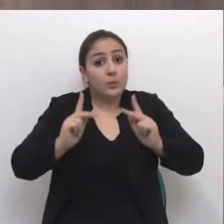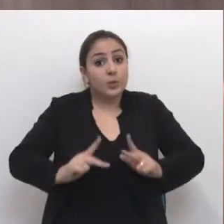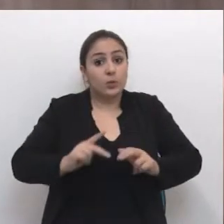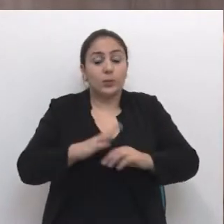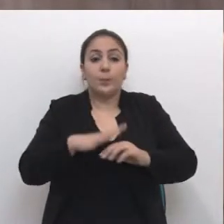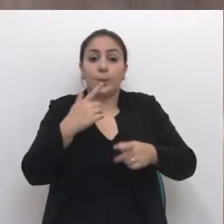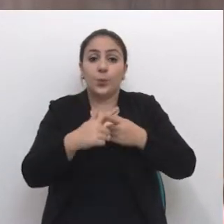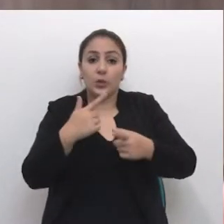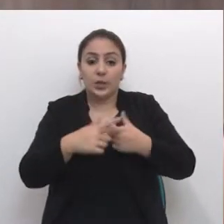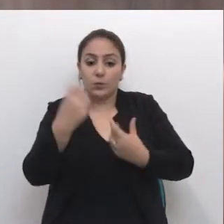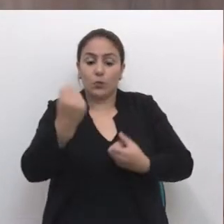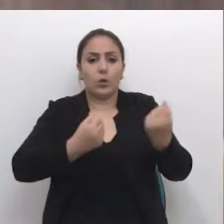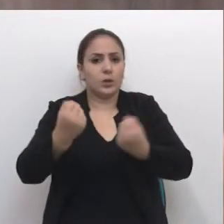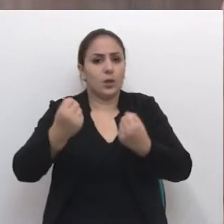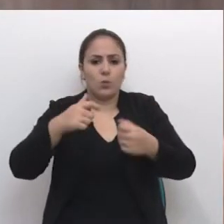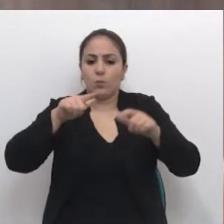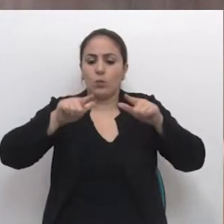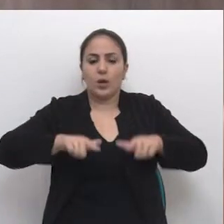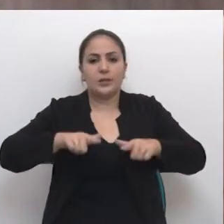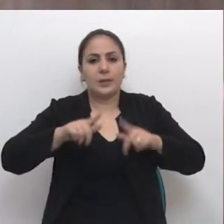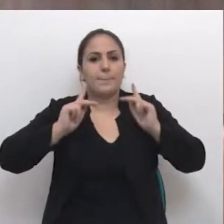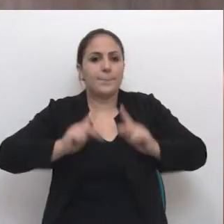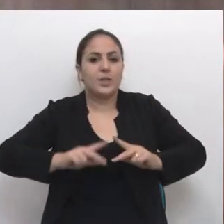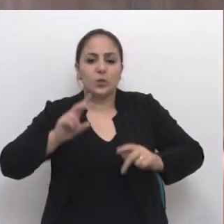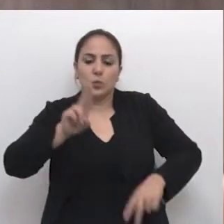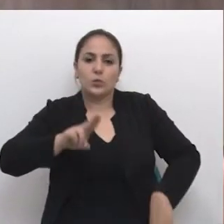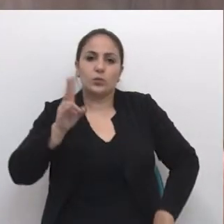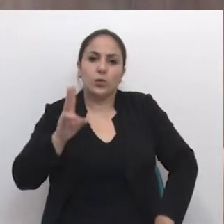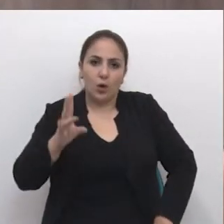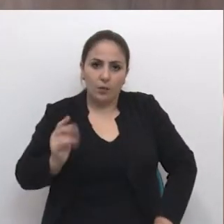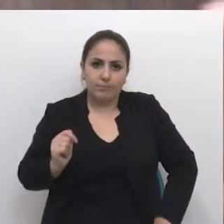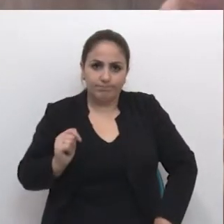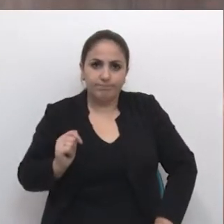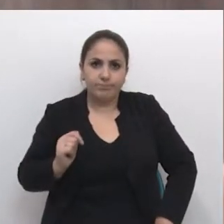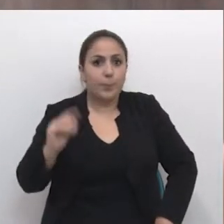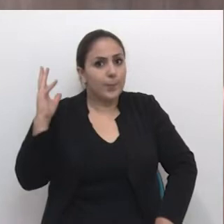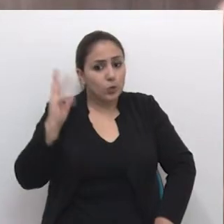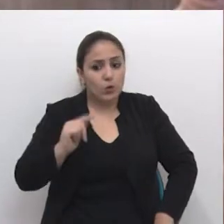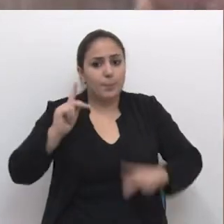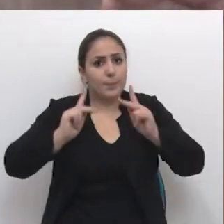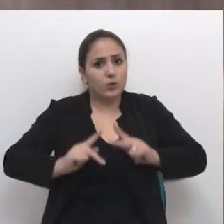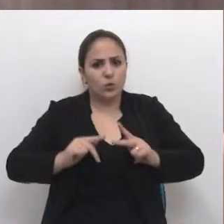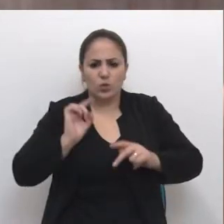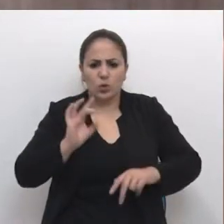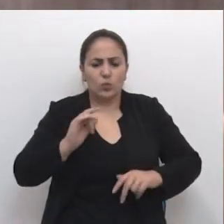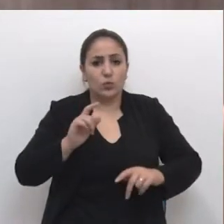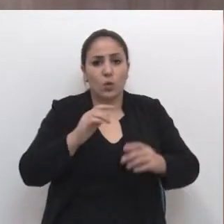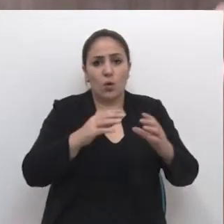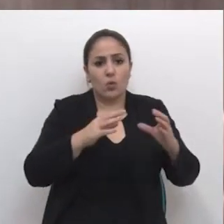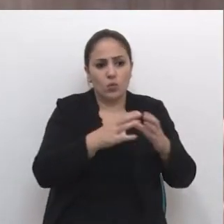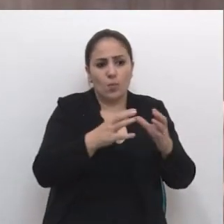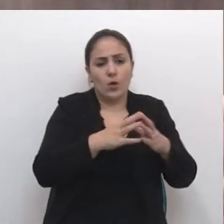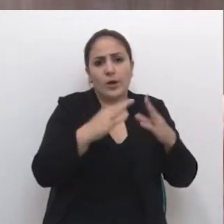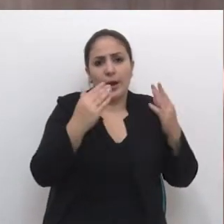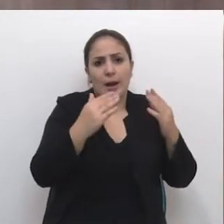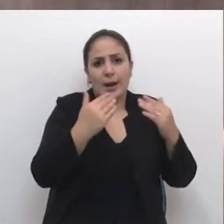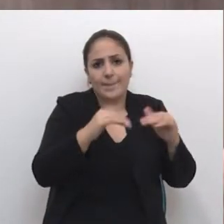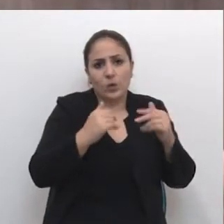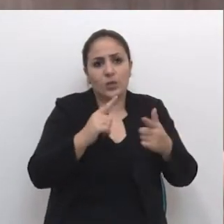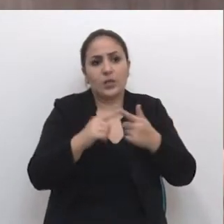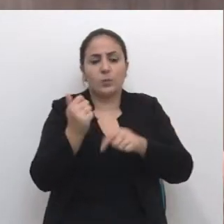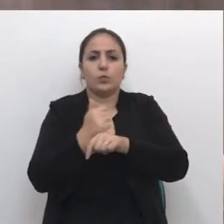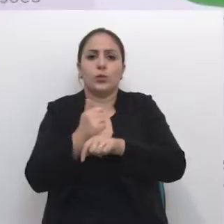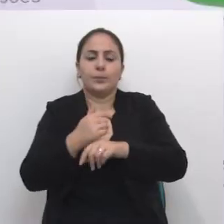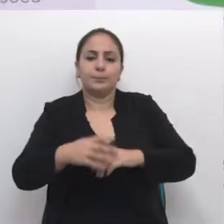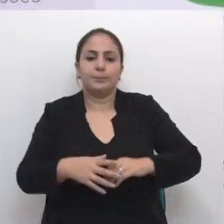num ônibus, vai matar 50 pessoas por causa desse motorista que não precisa fazer o exame toxicológico. O exame toxicológico tem que ser feito para todos.